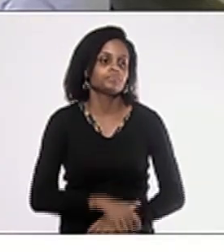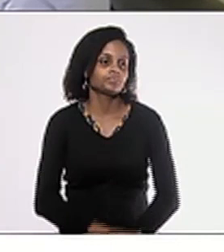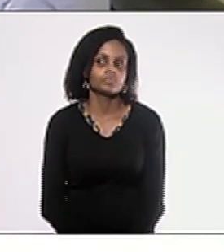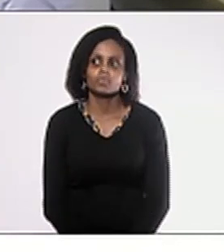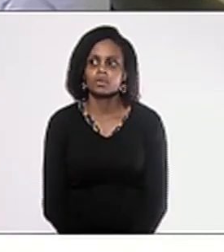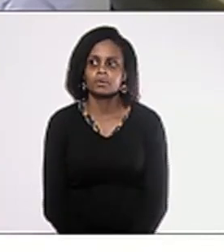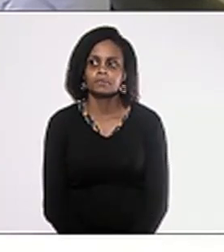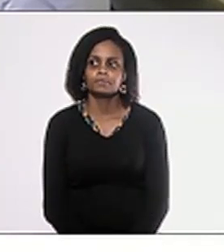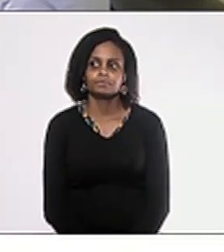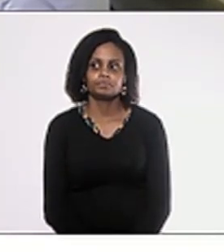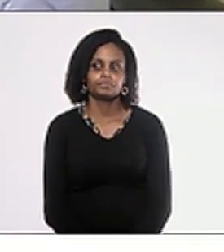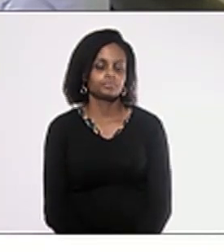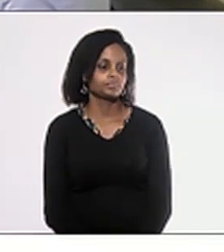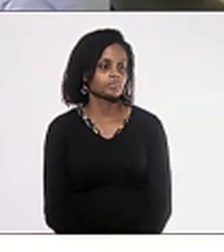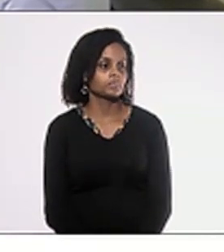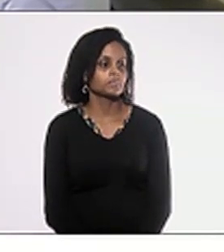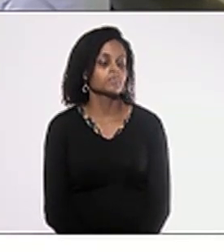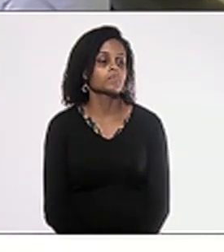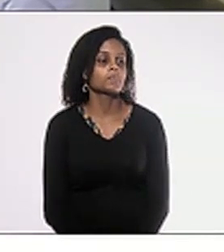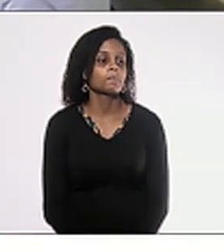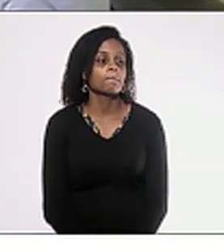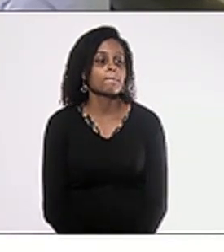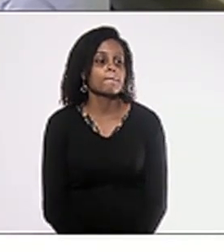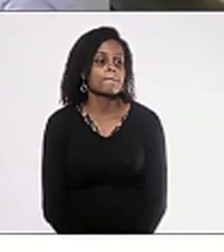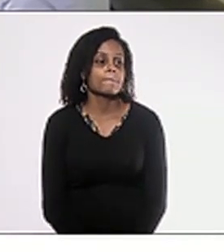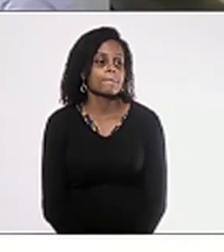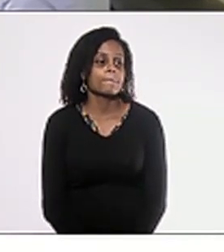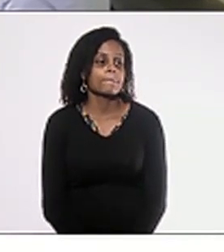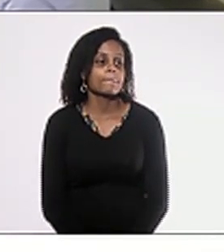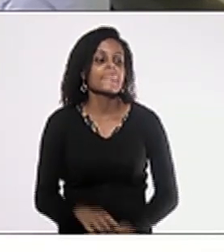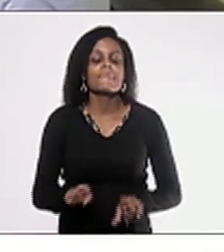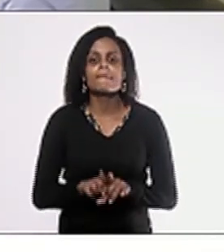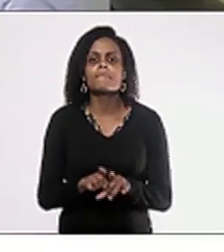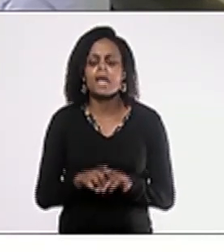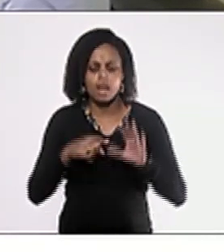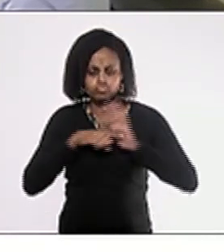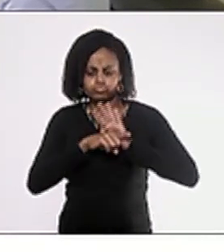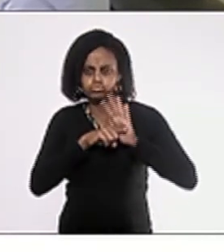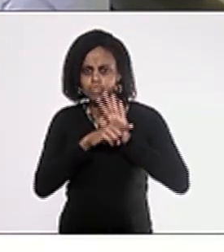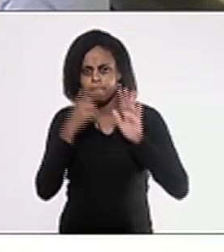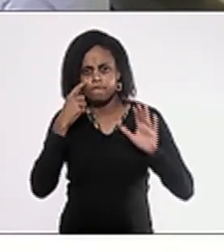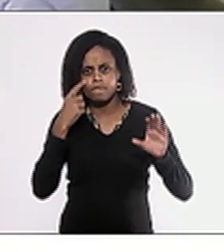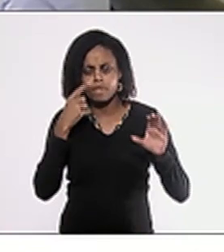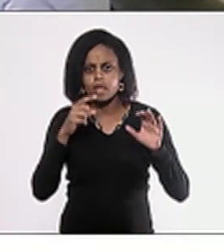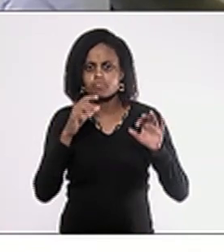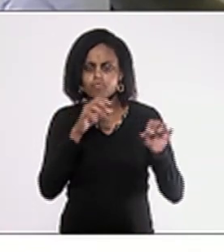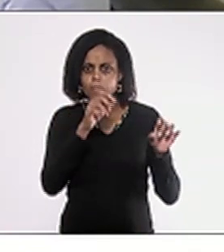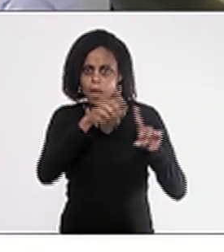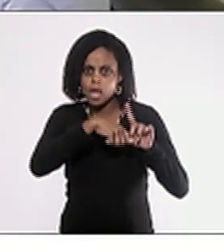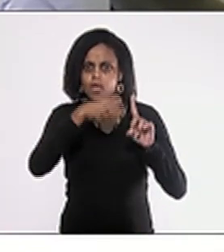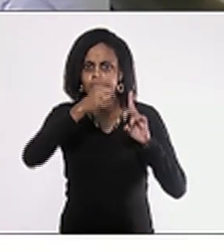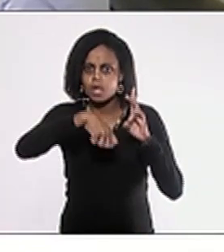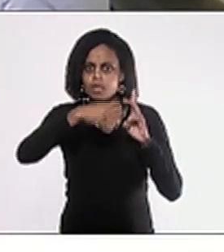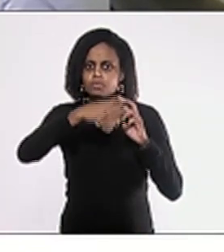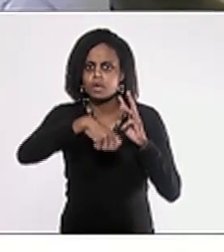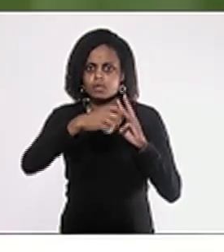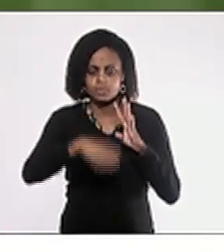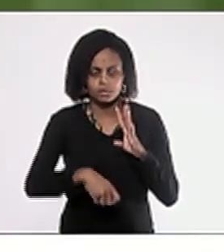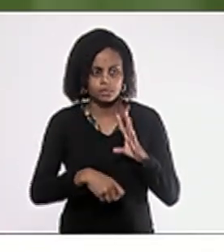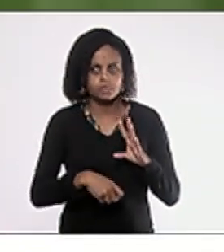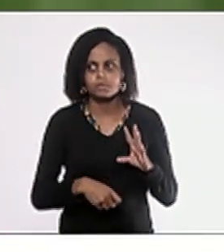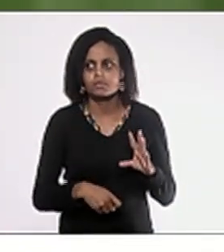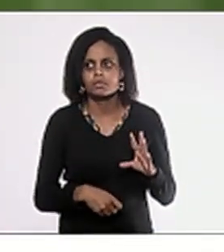em relação ao consumo mensal, à aferição mensal, a avaliação realmente do que está sendo